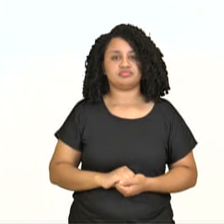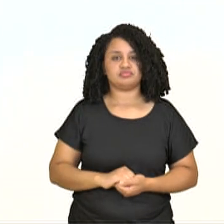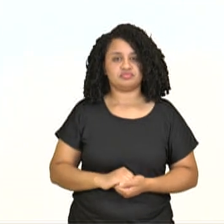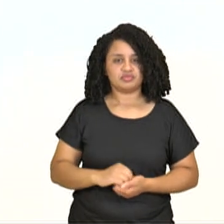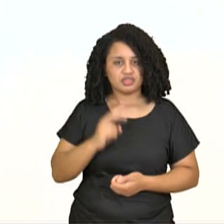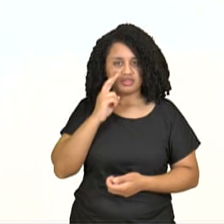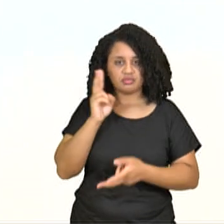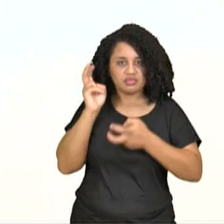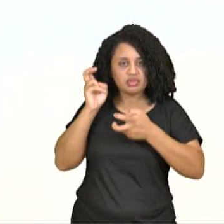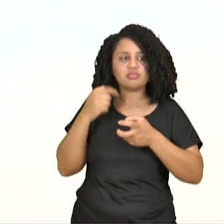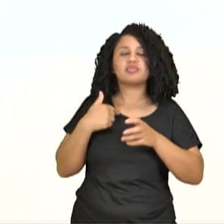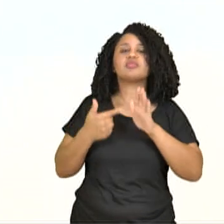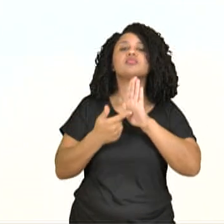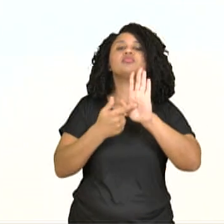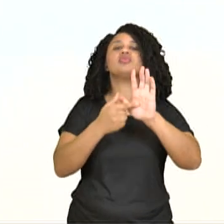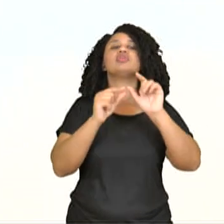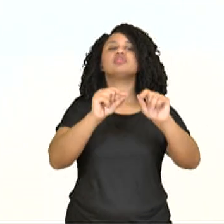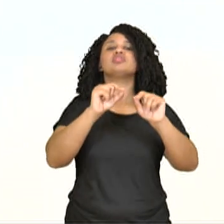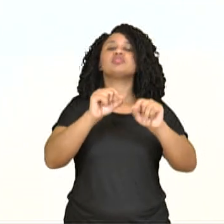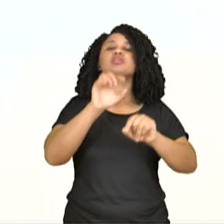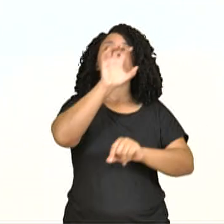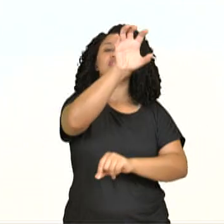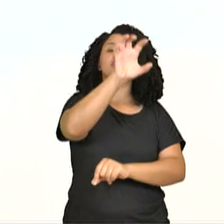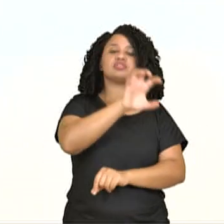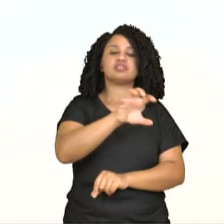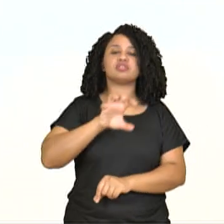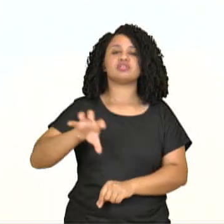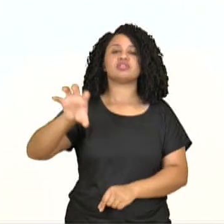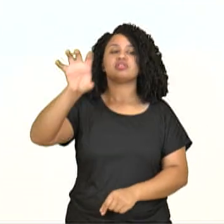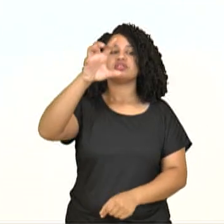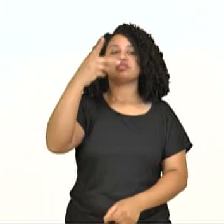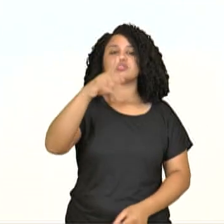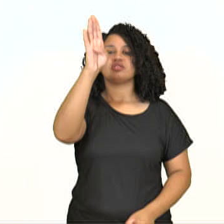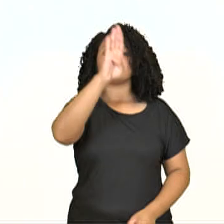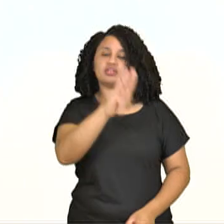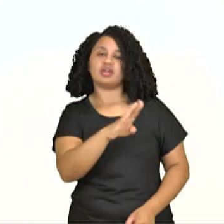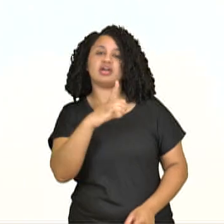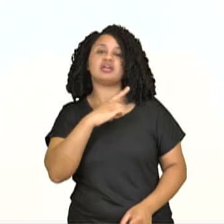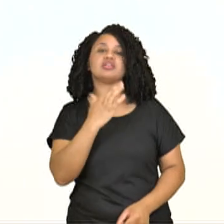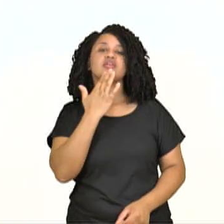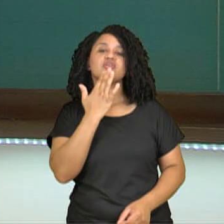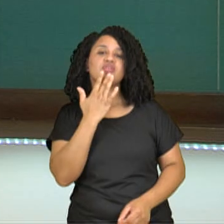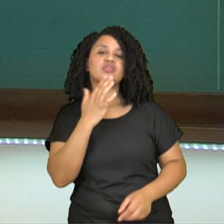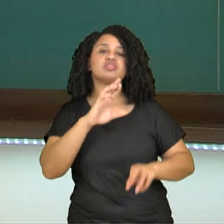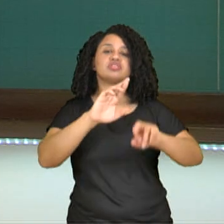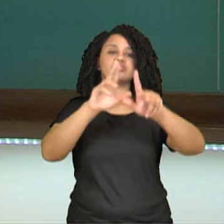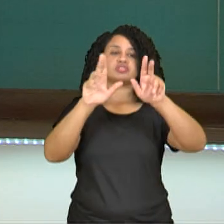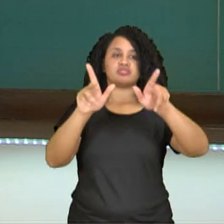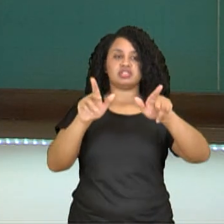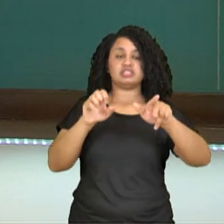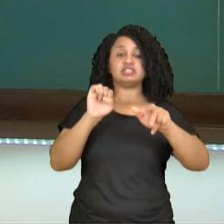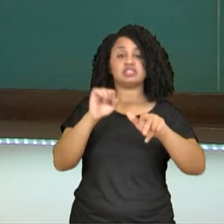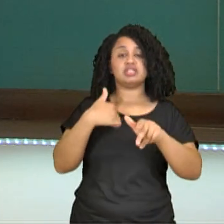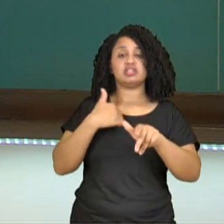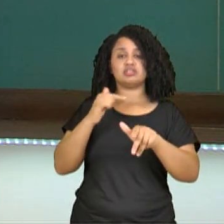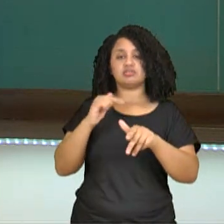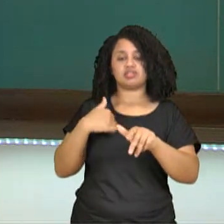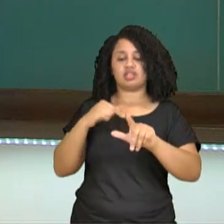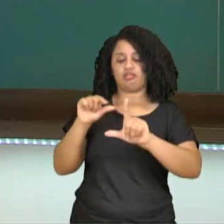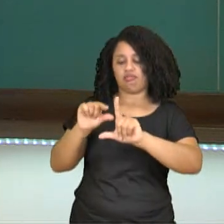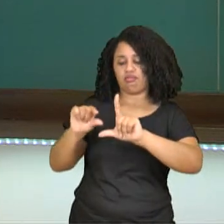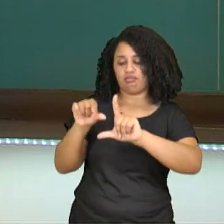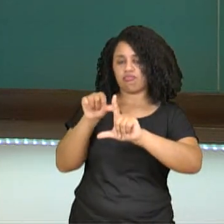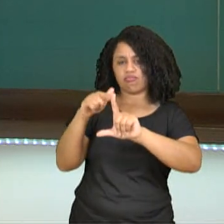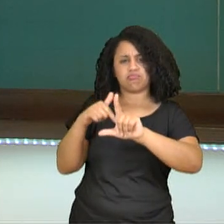regiões brasileiras e aí nós temos diferentes cores aqui. Ó. Se não houvesse a legenda aqui disponível, nós